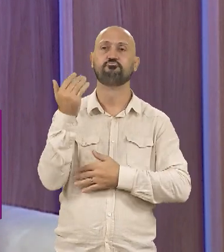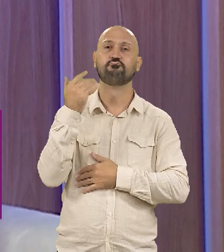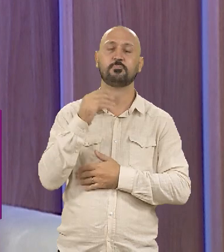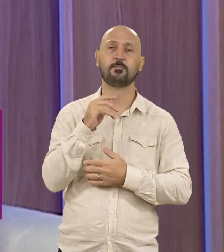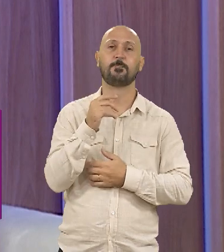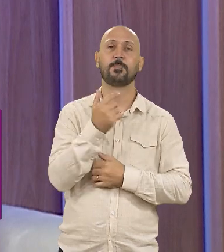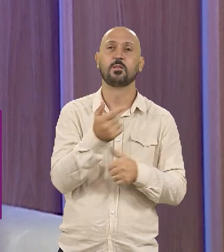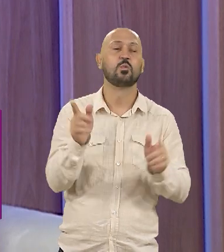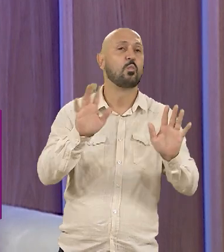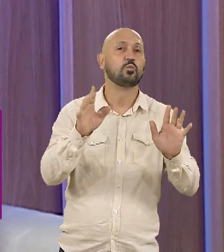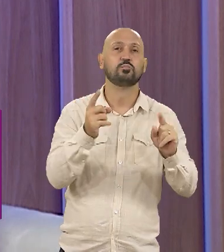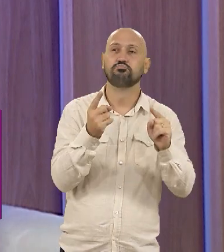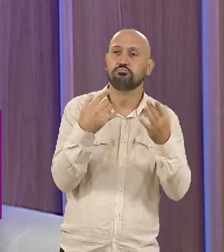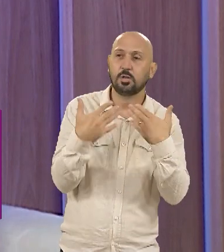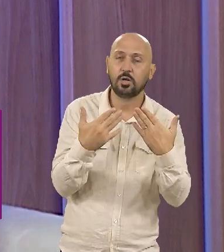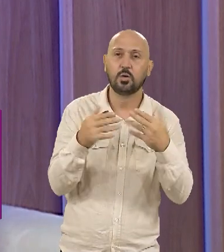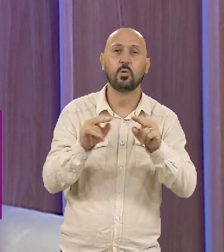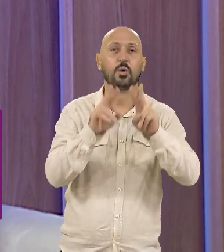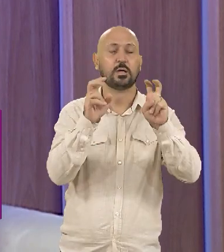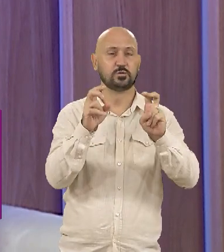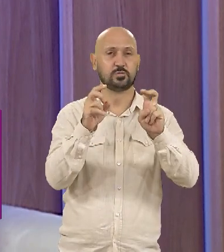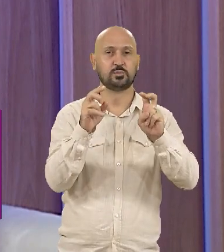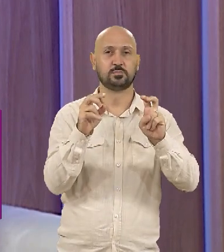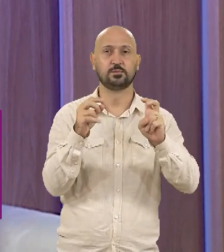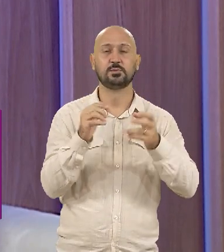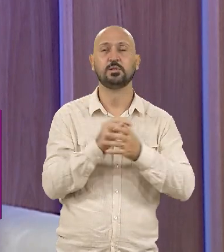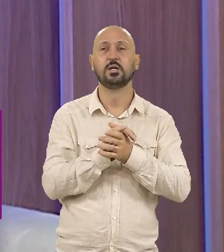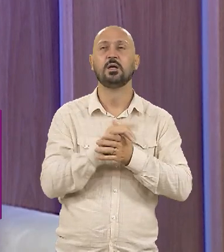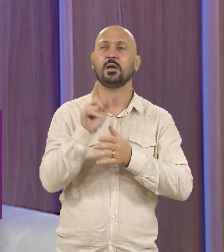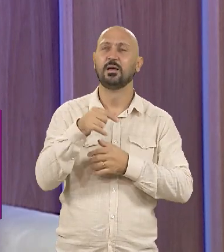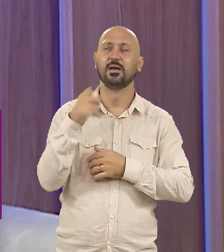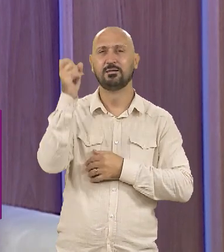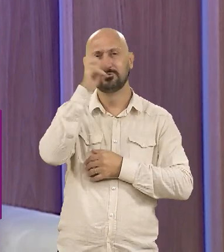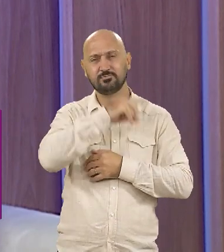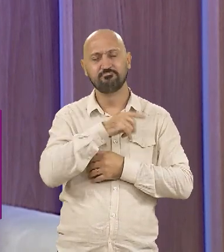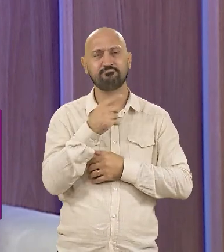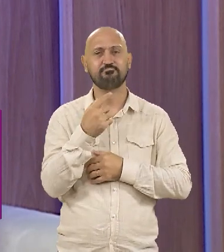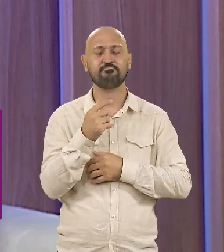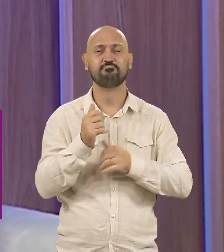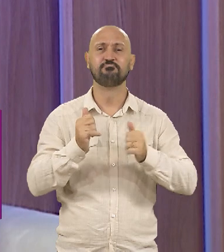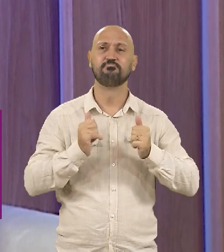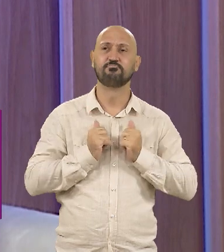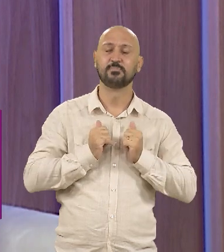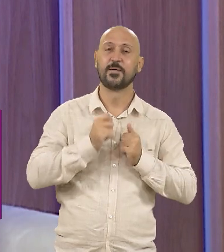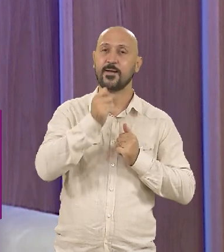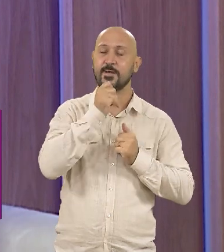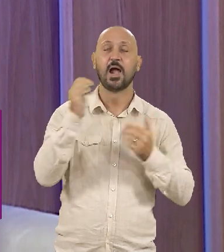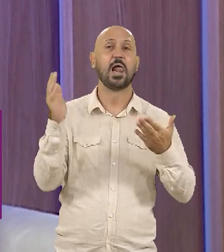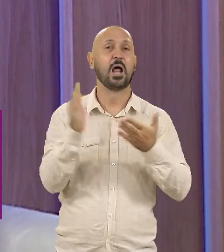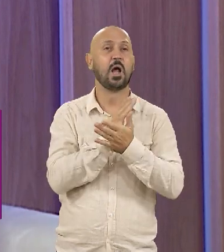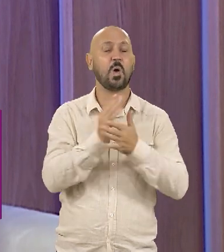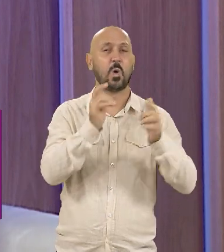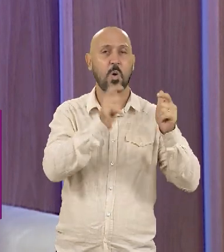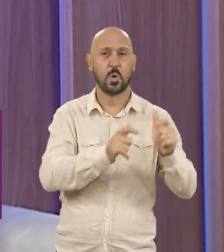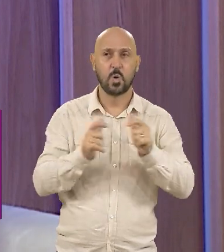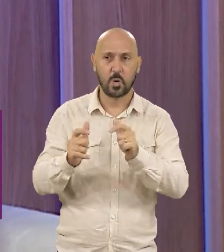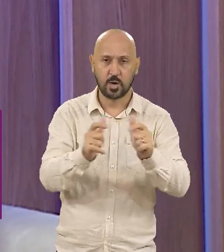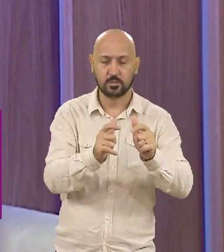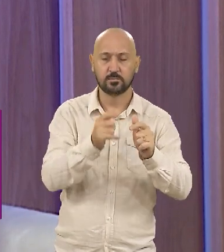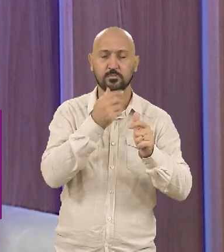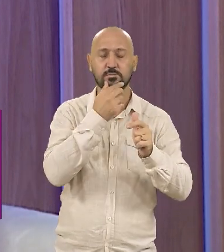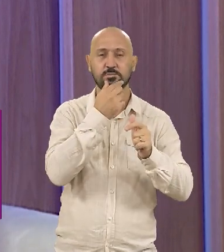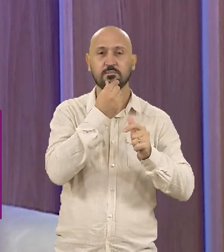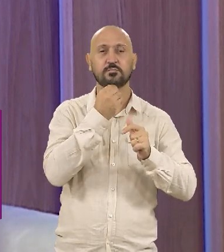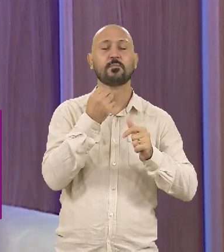tempo atrás não era debatido o assunto da saúde mental, era um assunto estigmatizado. Ainda em alguns lugares a